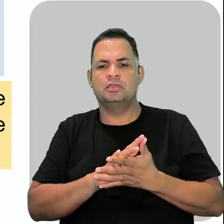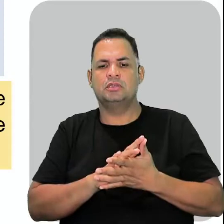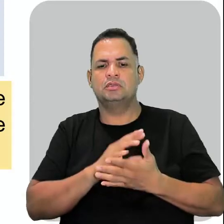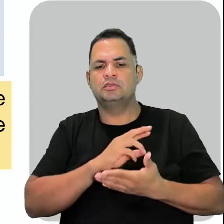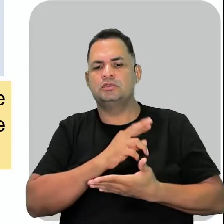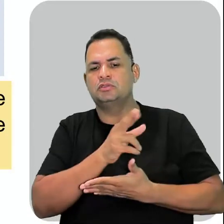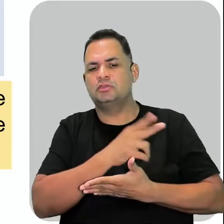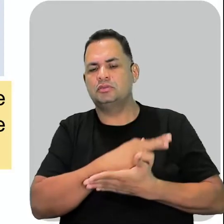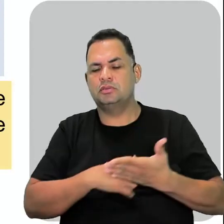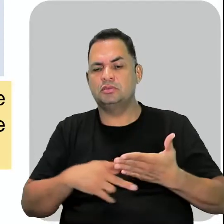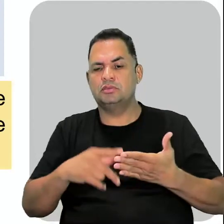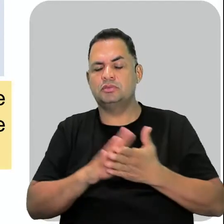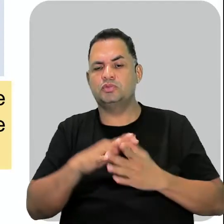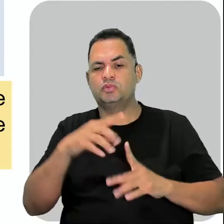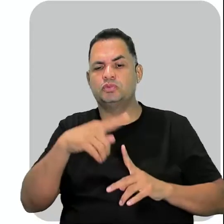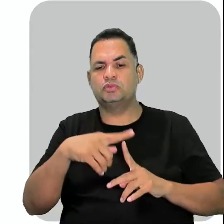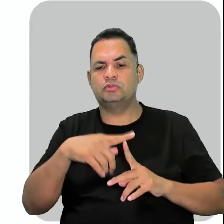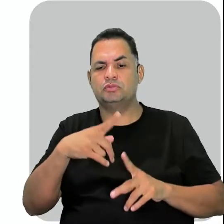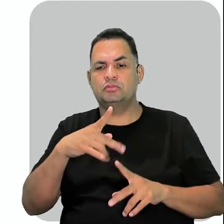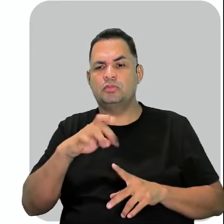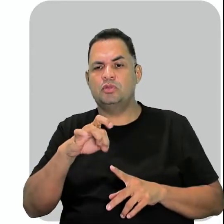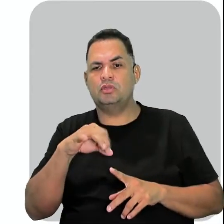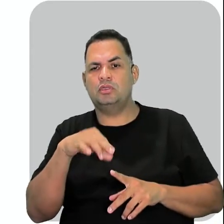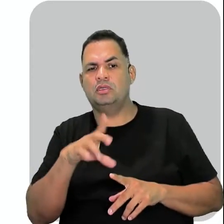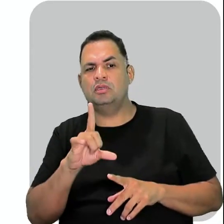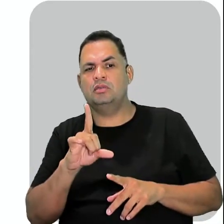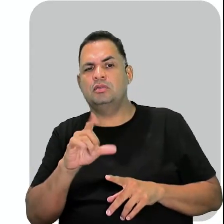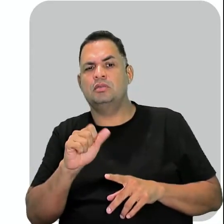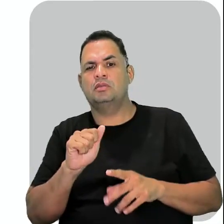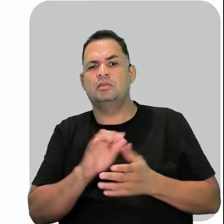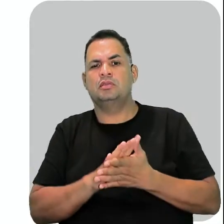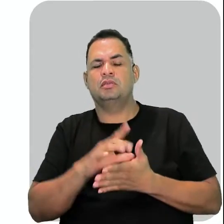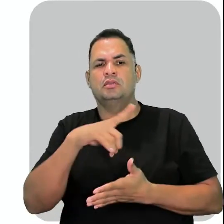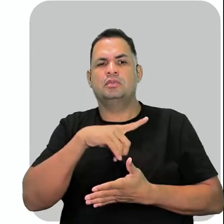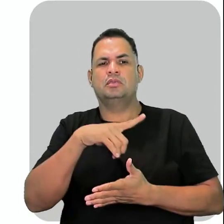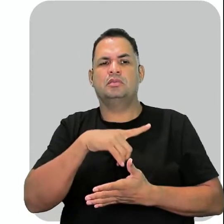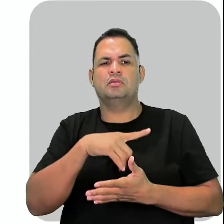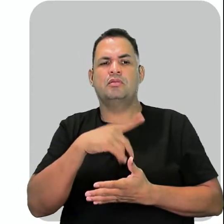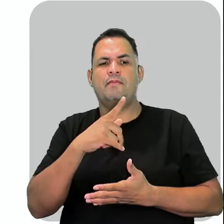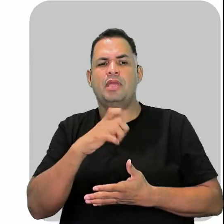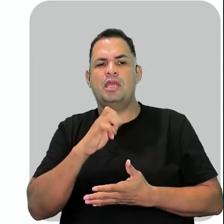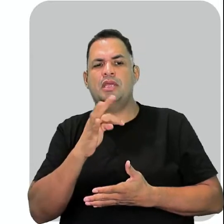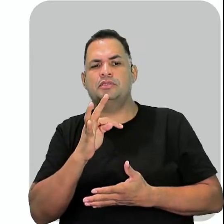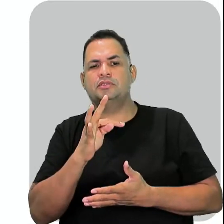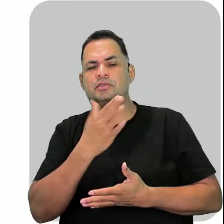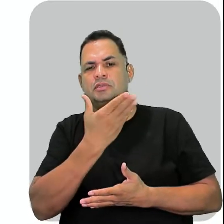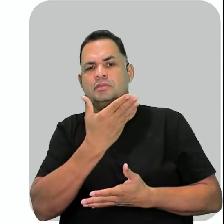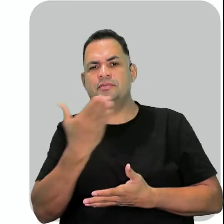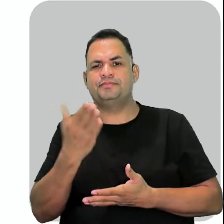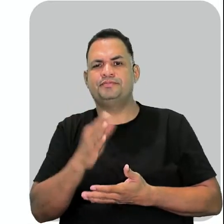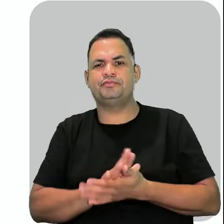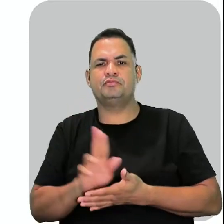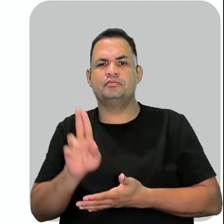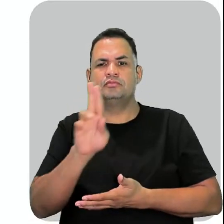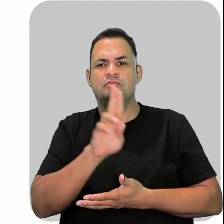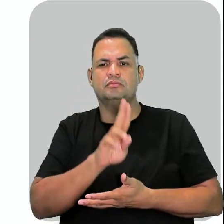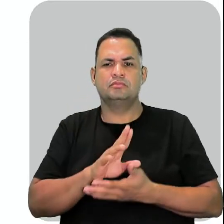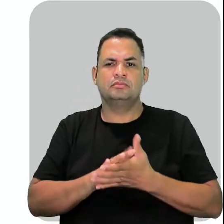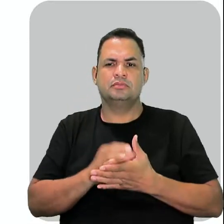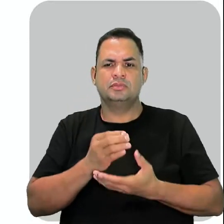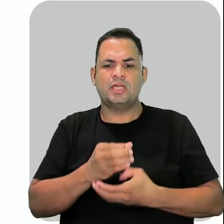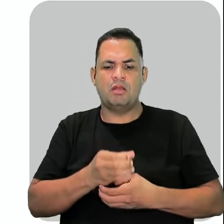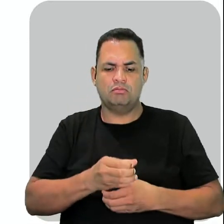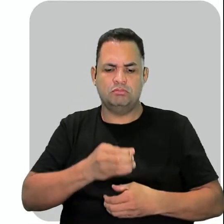que podem formar plásticos diferentes. Então, por exemplo, aqui, o PET, ele é usado em